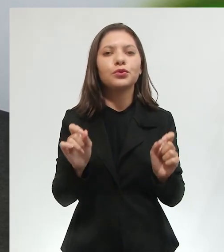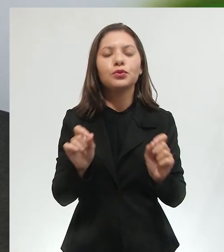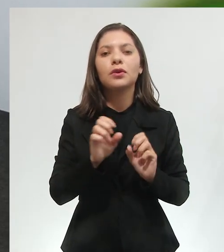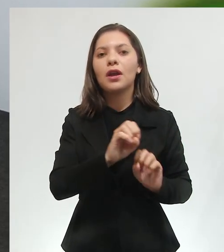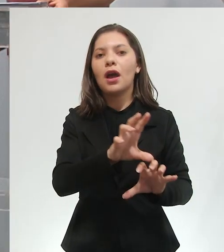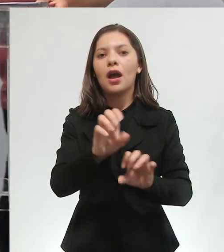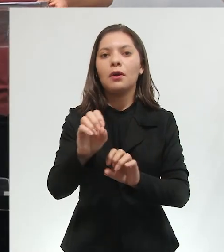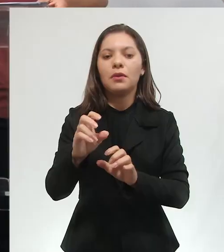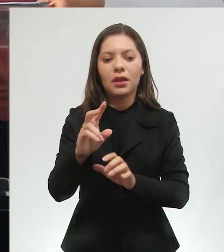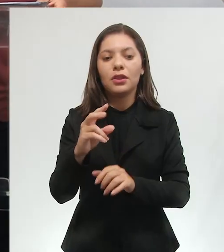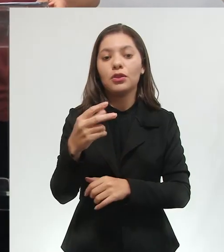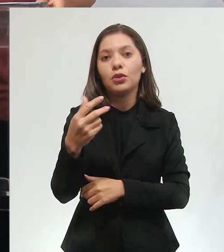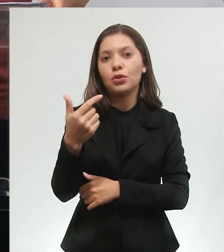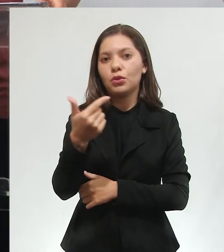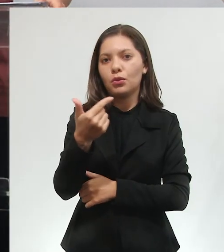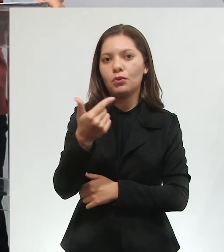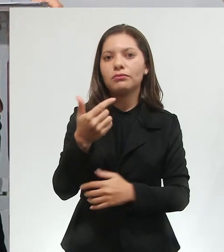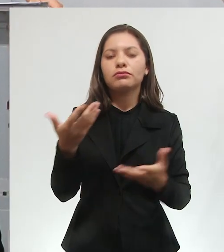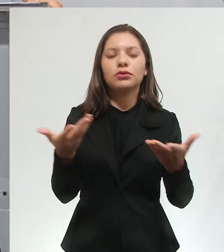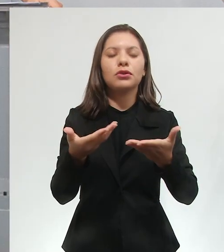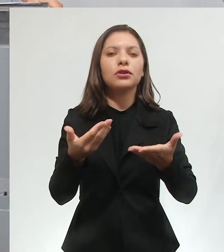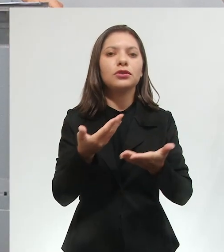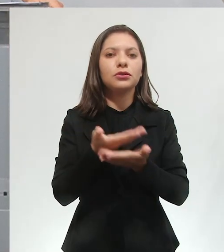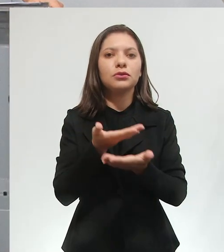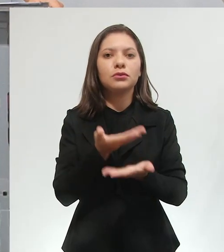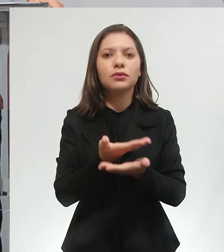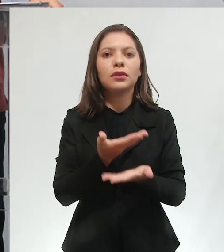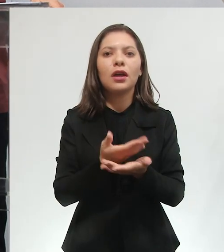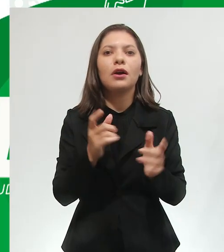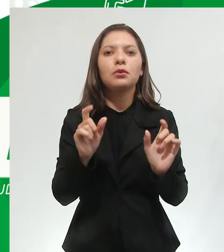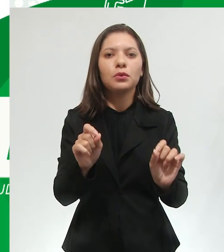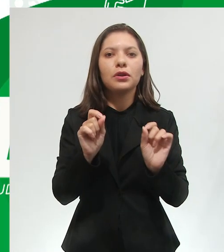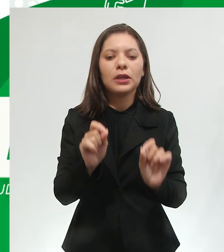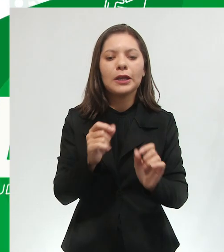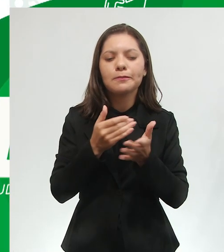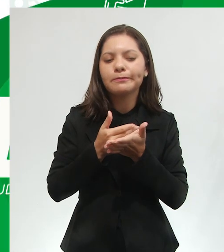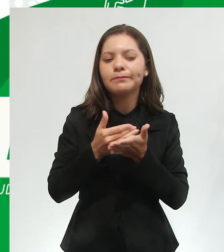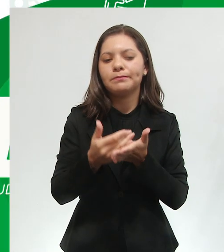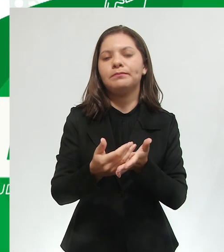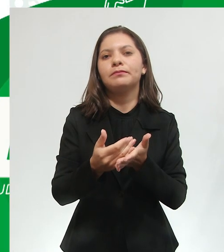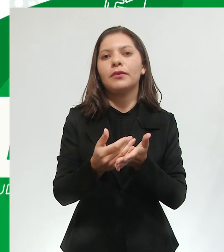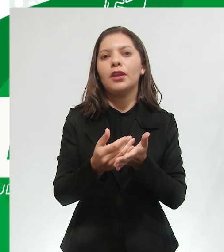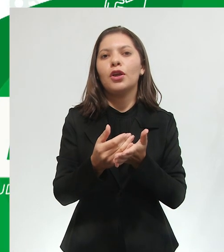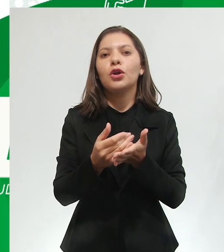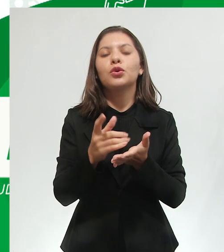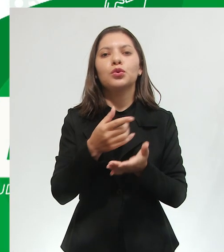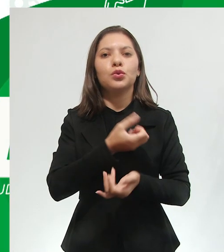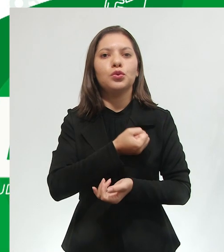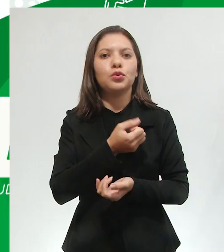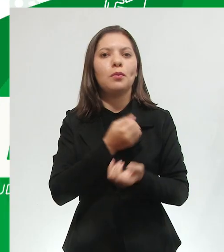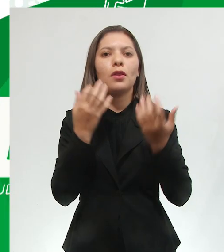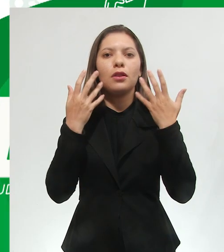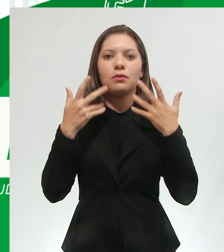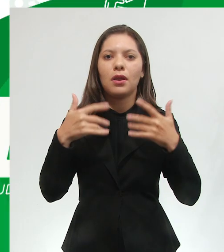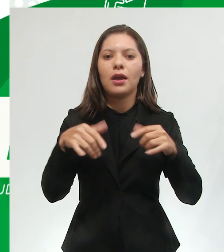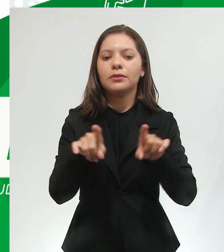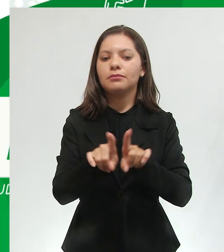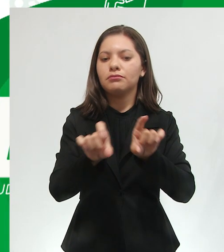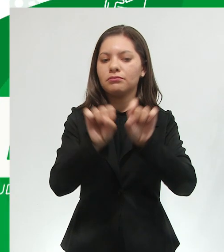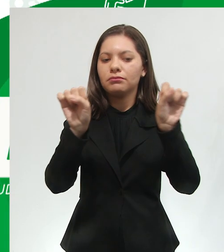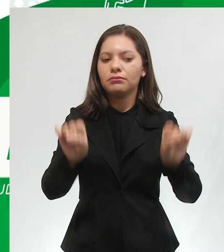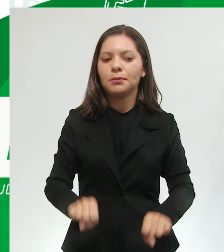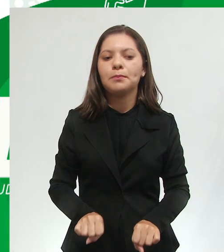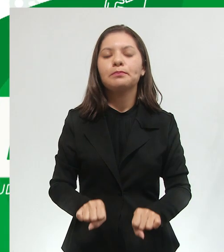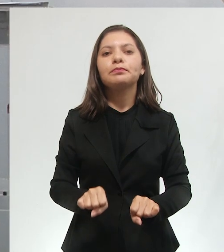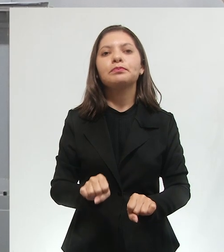nossa aula 2, onde nós vamos estudar a construção dos números naturais e o sistema de numeração decimal. Essa é